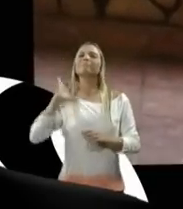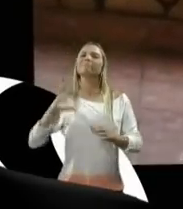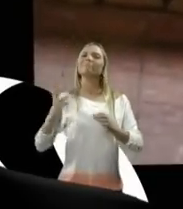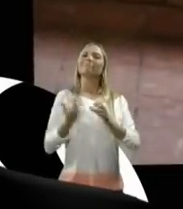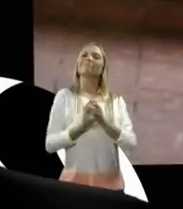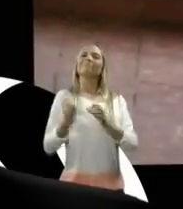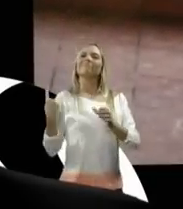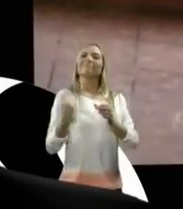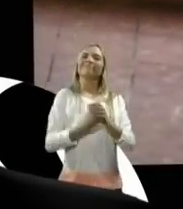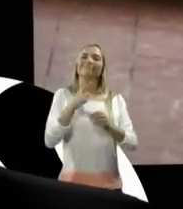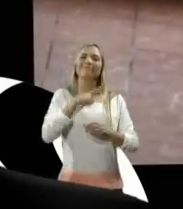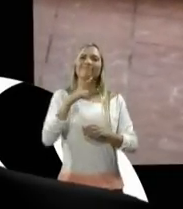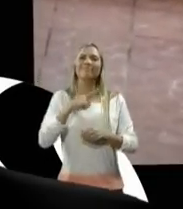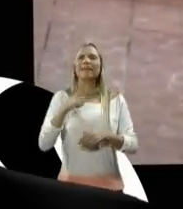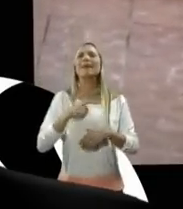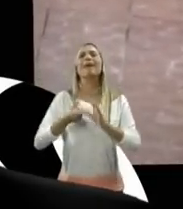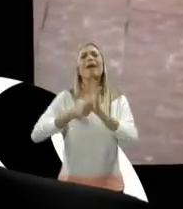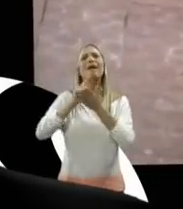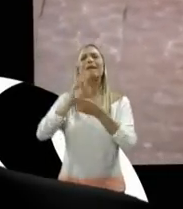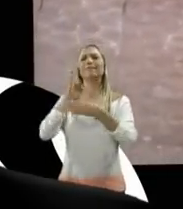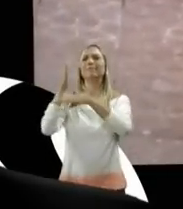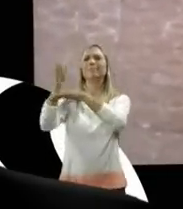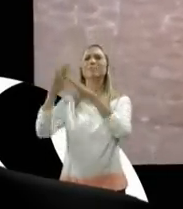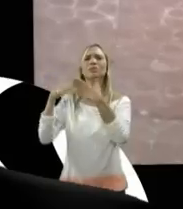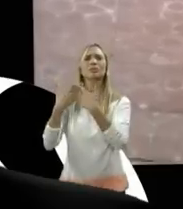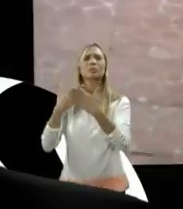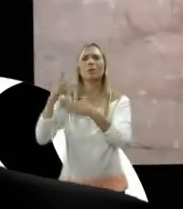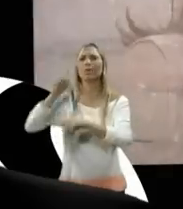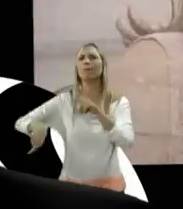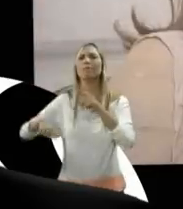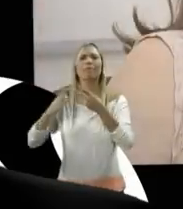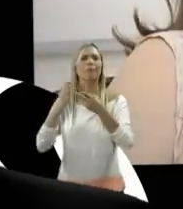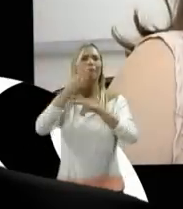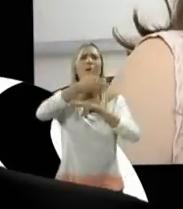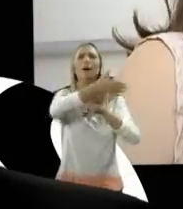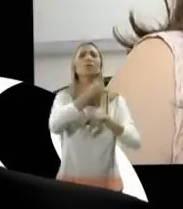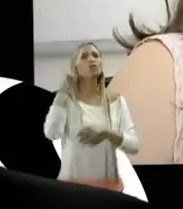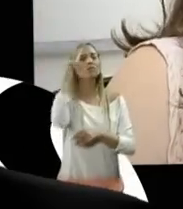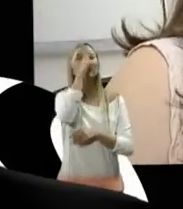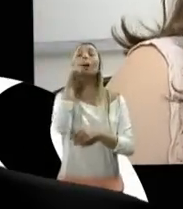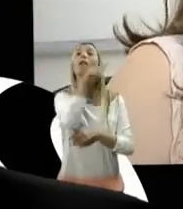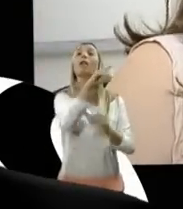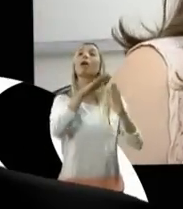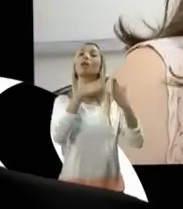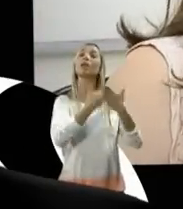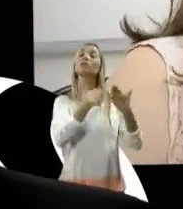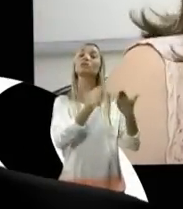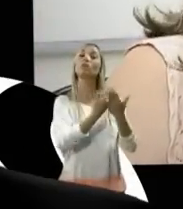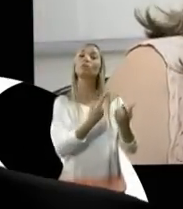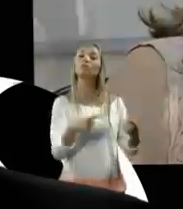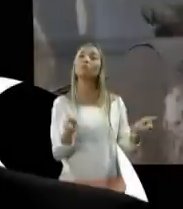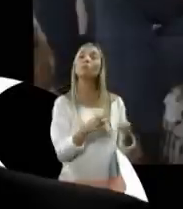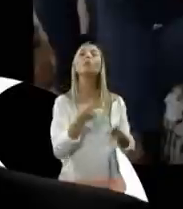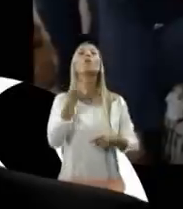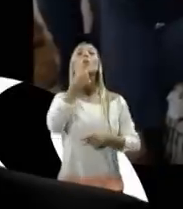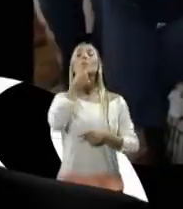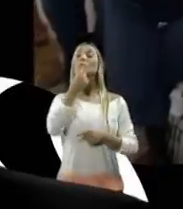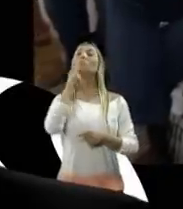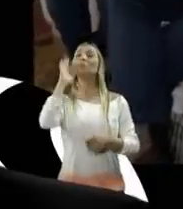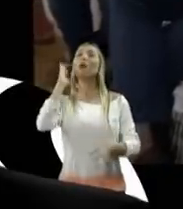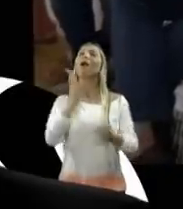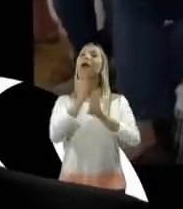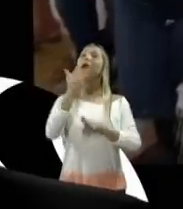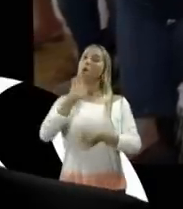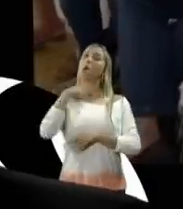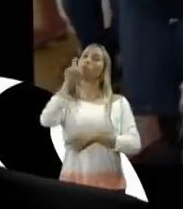Ele tem dificuldade de acesso à escola, de acesso a serviços da saúde, e lá na escola de música, com a arte, ele descobriu que ele é um cidadão e